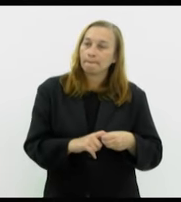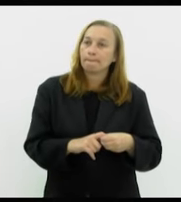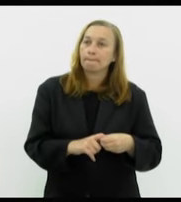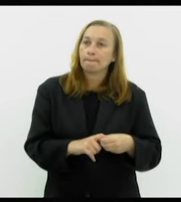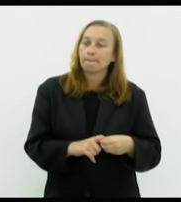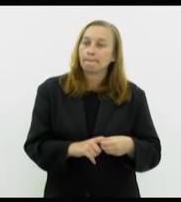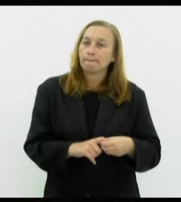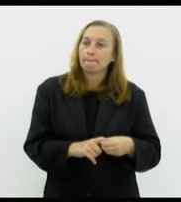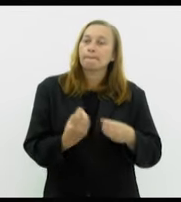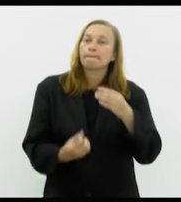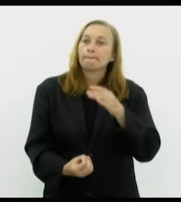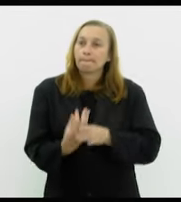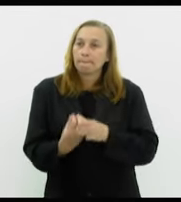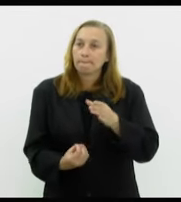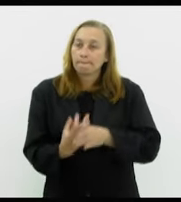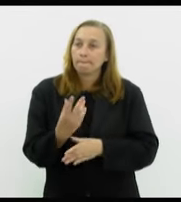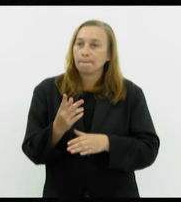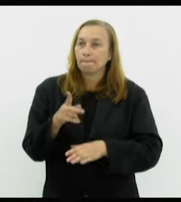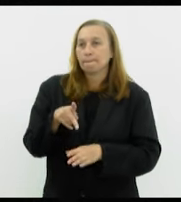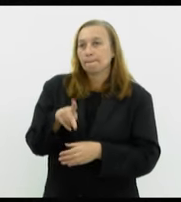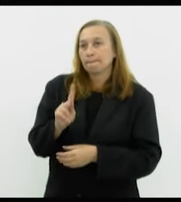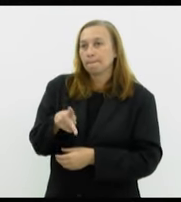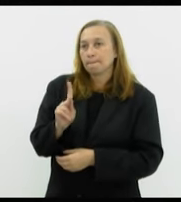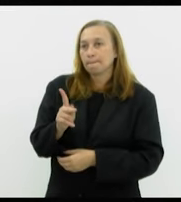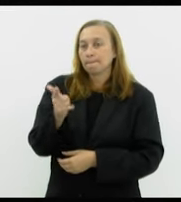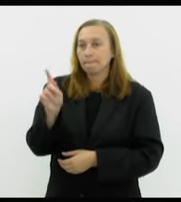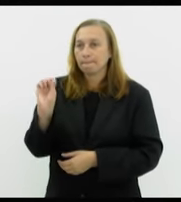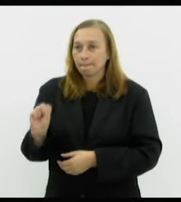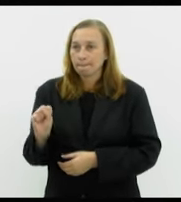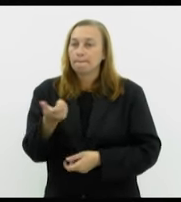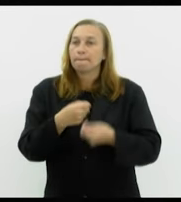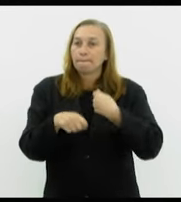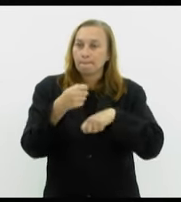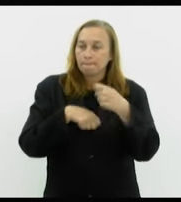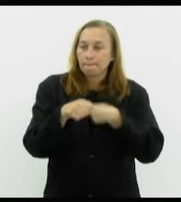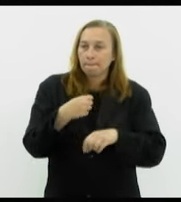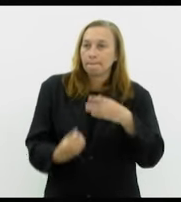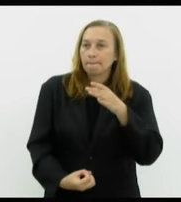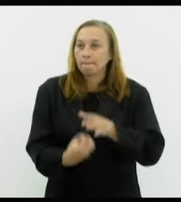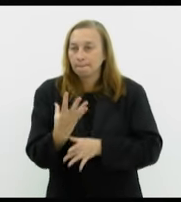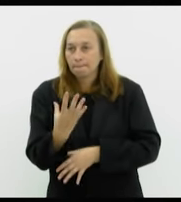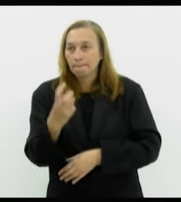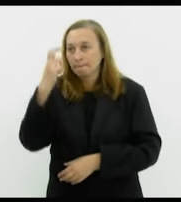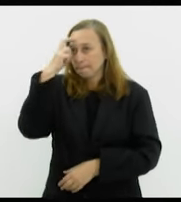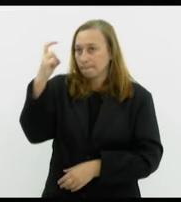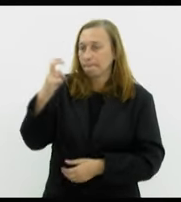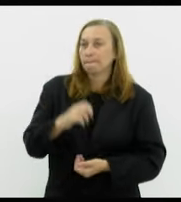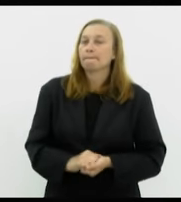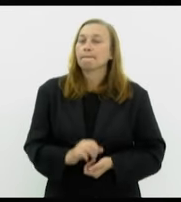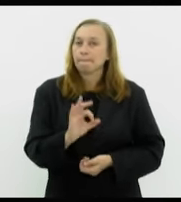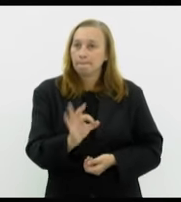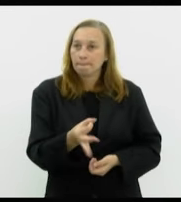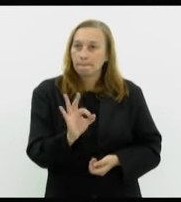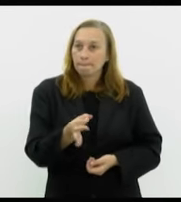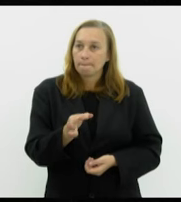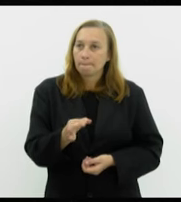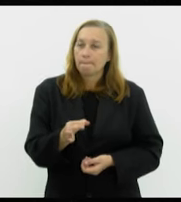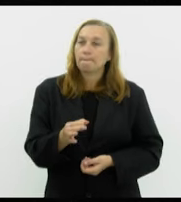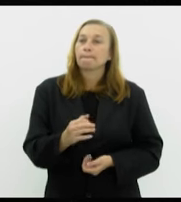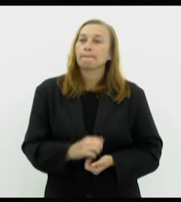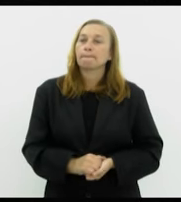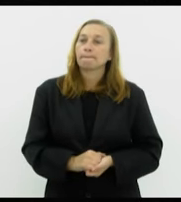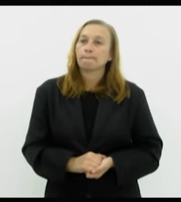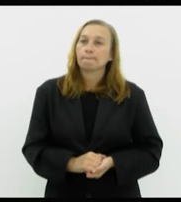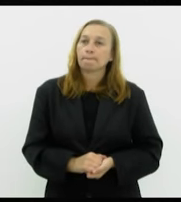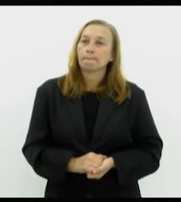da cadeia produtiva de petróleo e gás, da economia criativa e da cultura, certamente vai dar uma